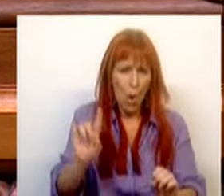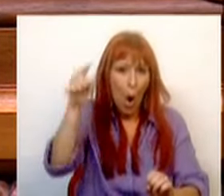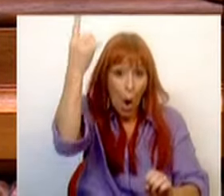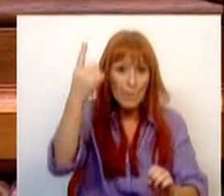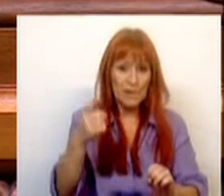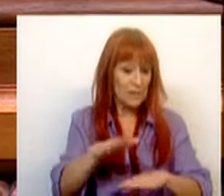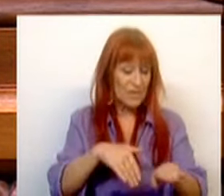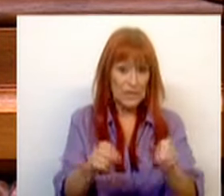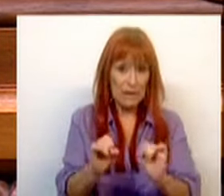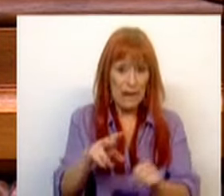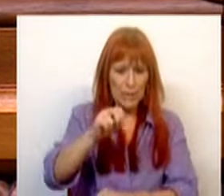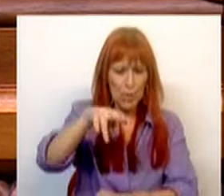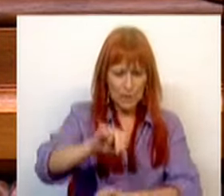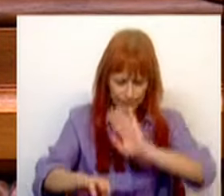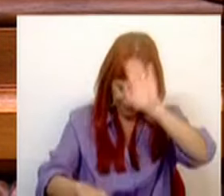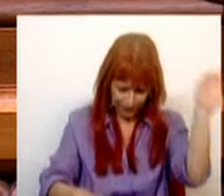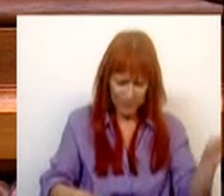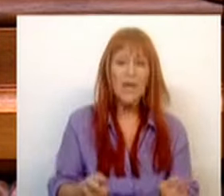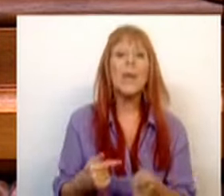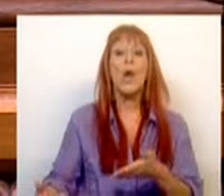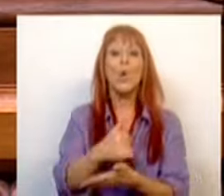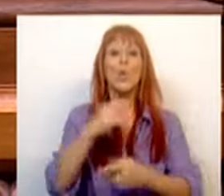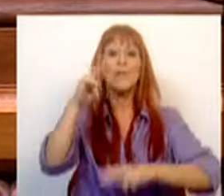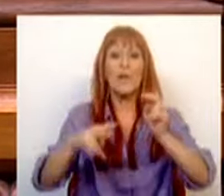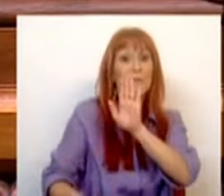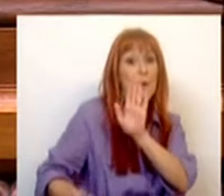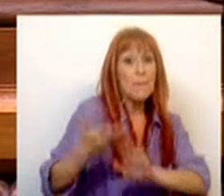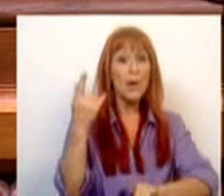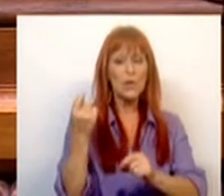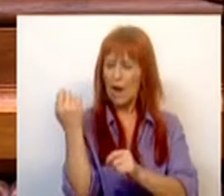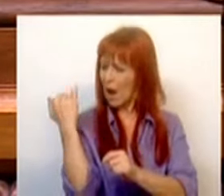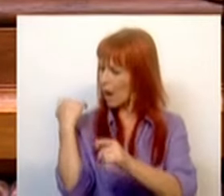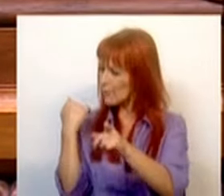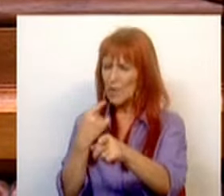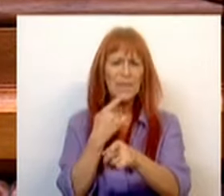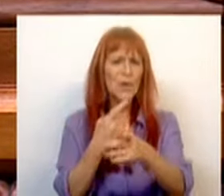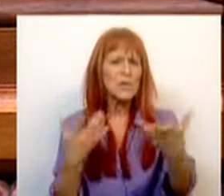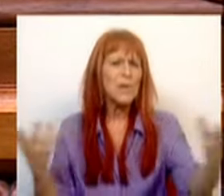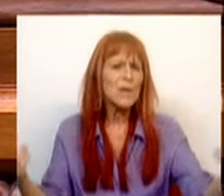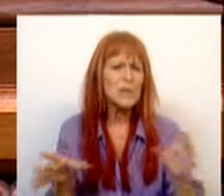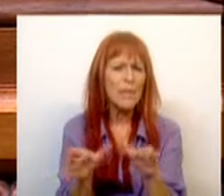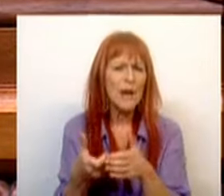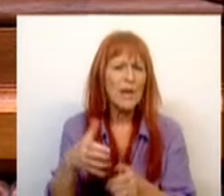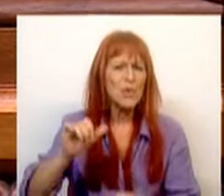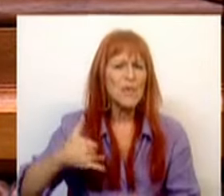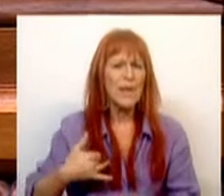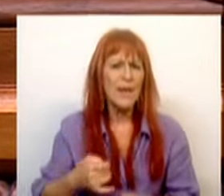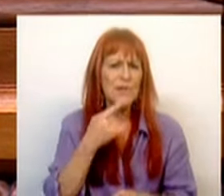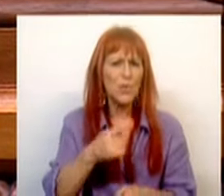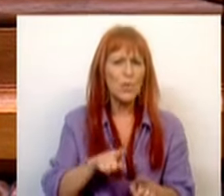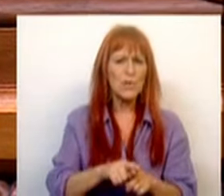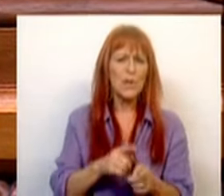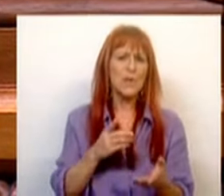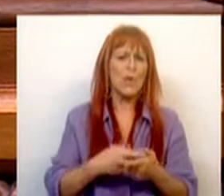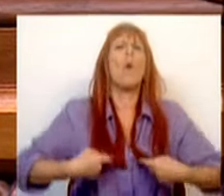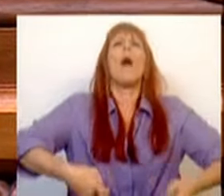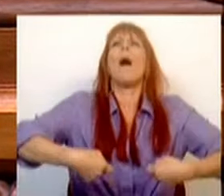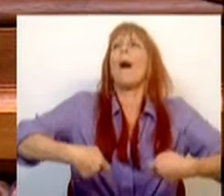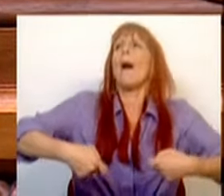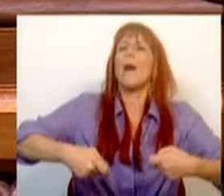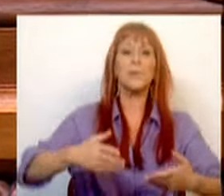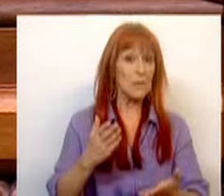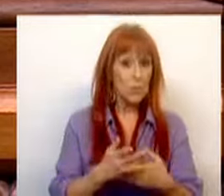no SNS. Com mais recursos financeiros, e há pouco dizia-se aqui na bancada do CDS que foi só gastar, não